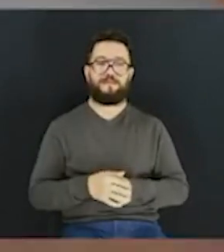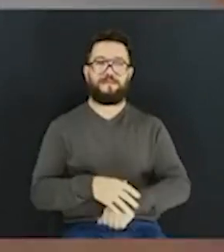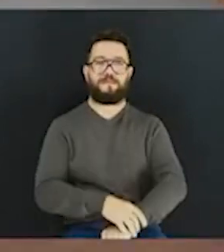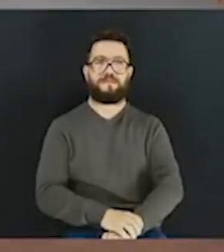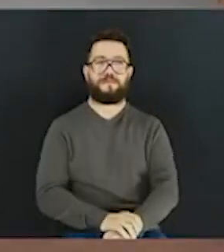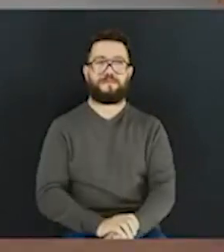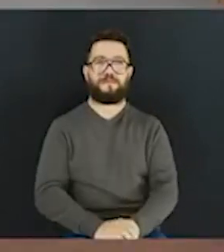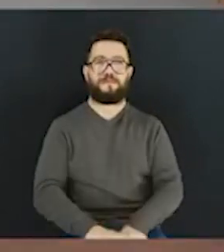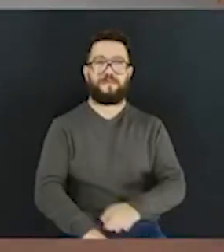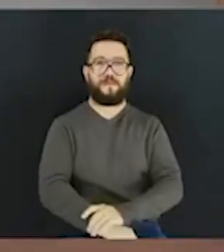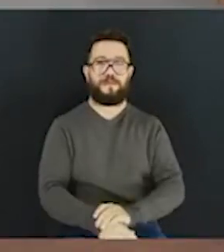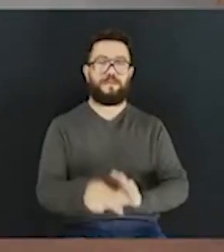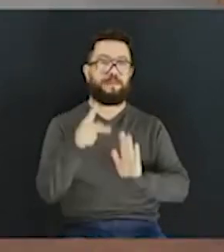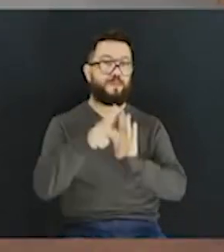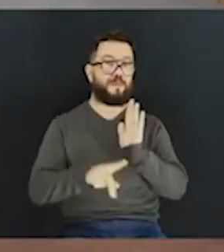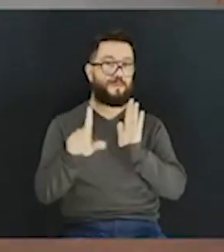ordinária